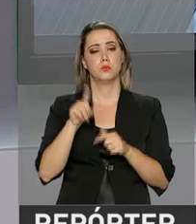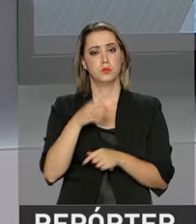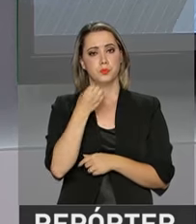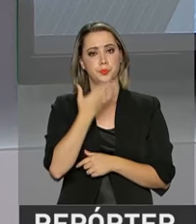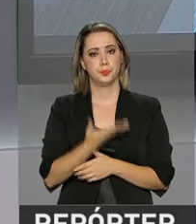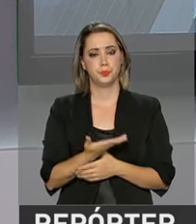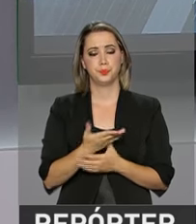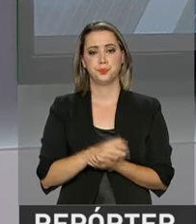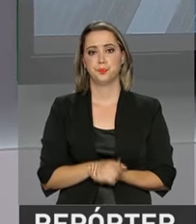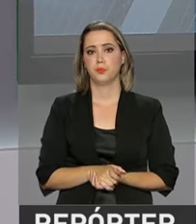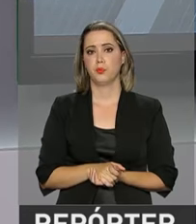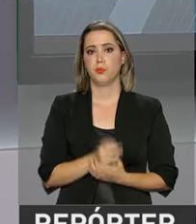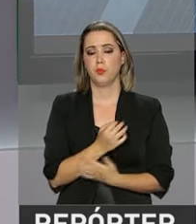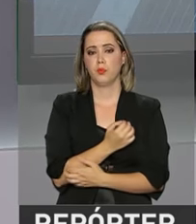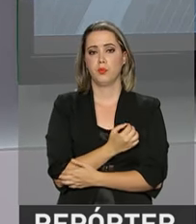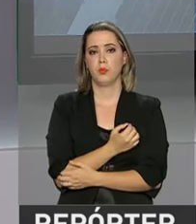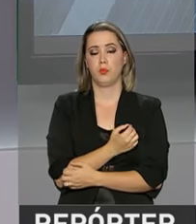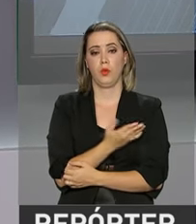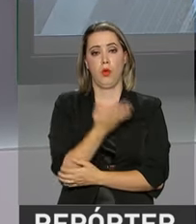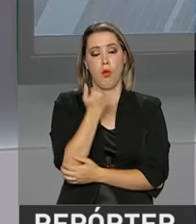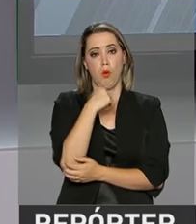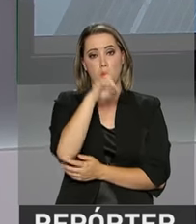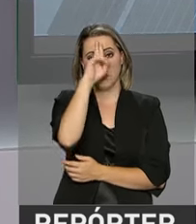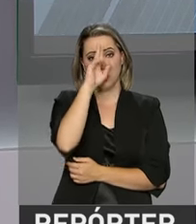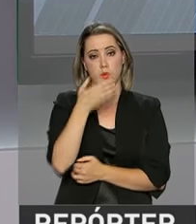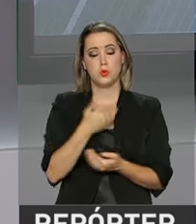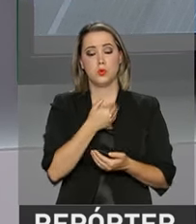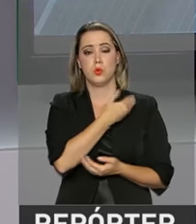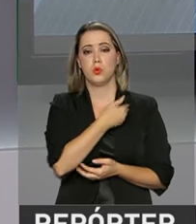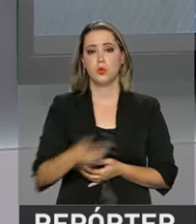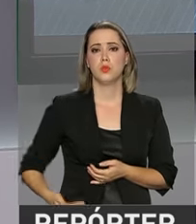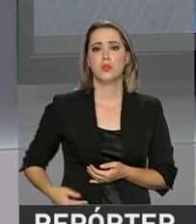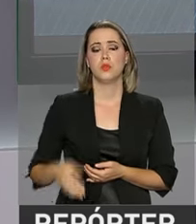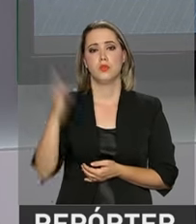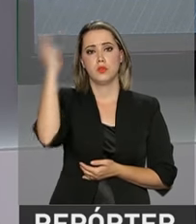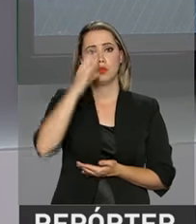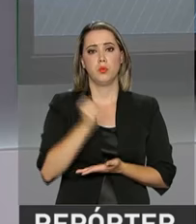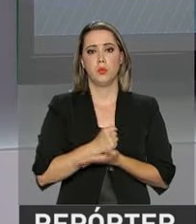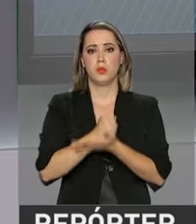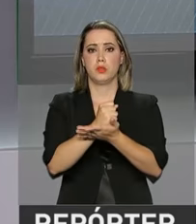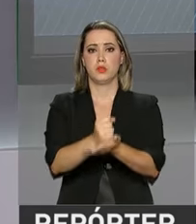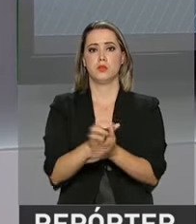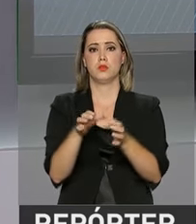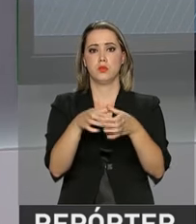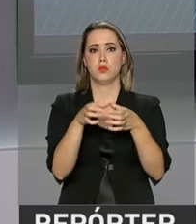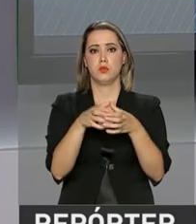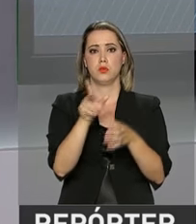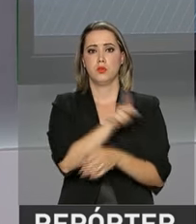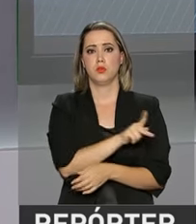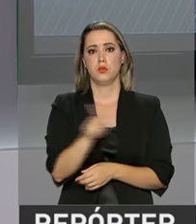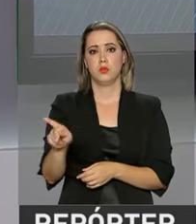e durante o almoço que o governo brasileiro ofereceu a comitiva do presidente